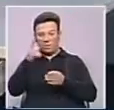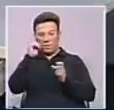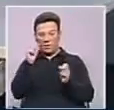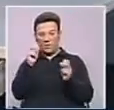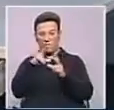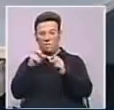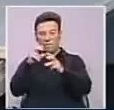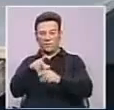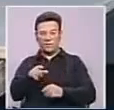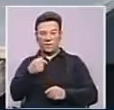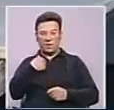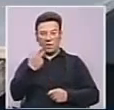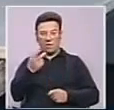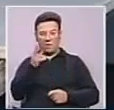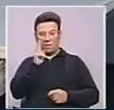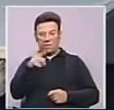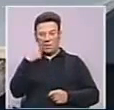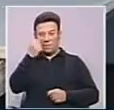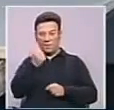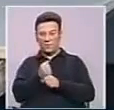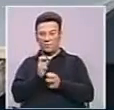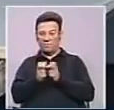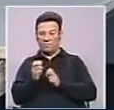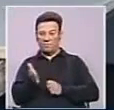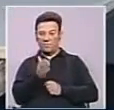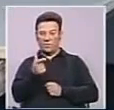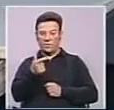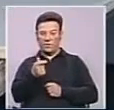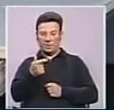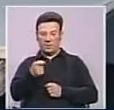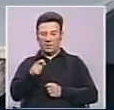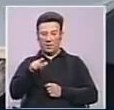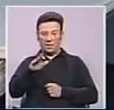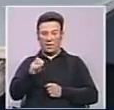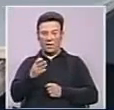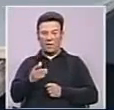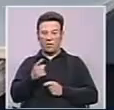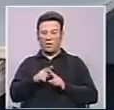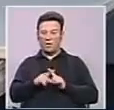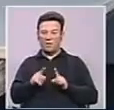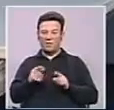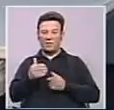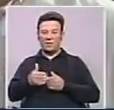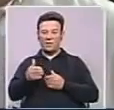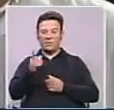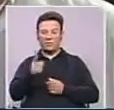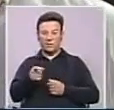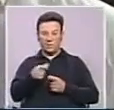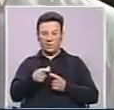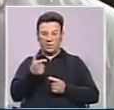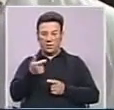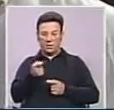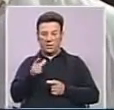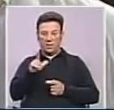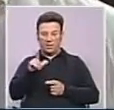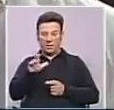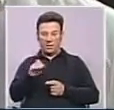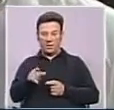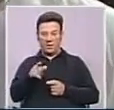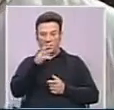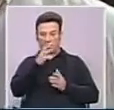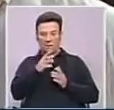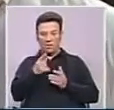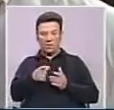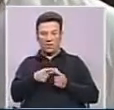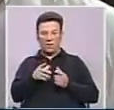Nós estamos a ver imagens da produção das telhas em si. Resumidamente, quais são as diferentes etapas? Logo, as telhas são conformadas